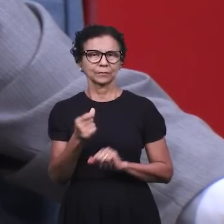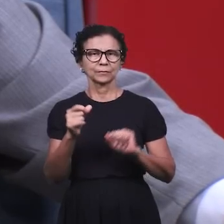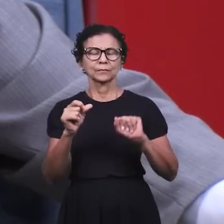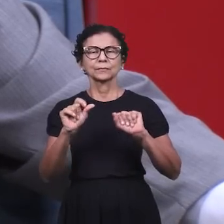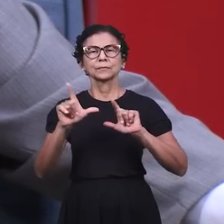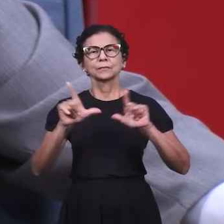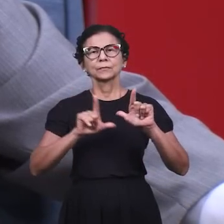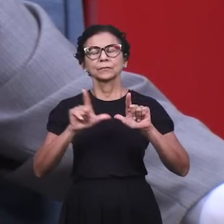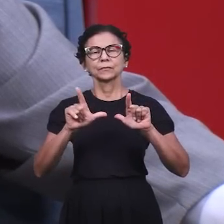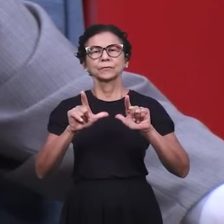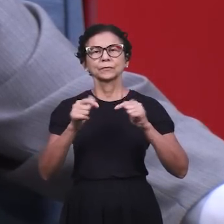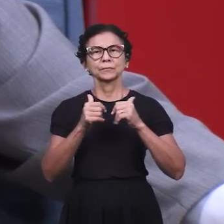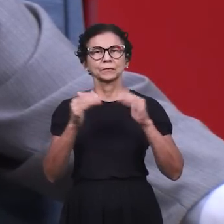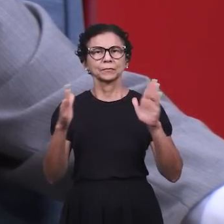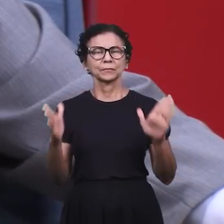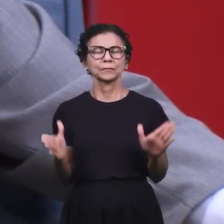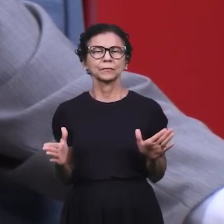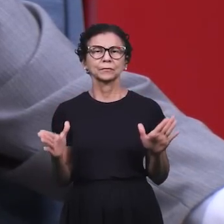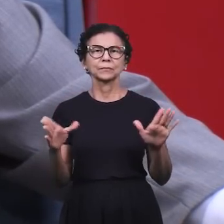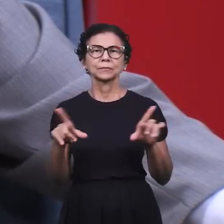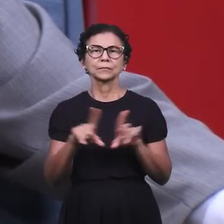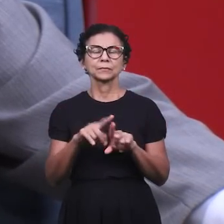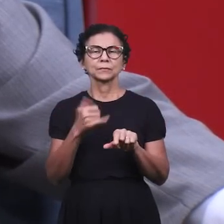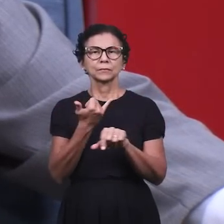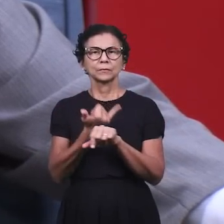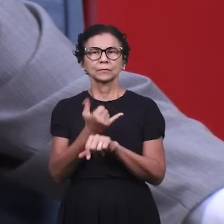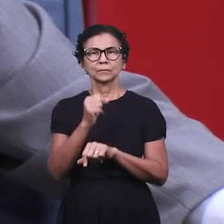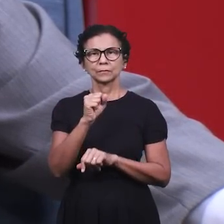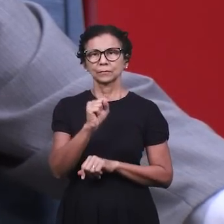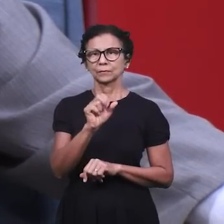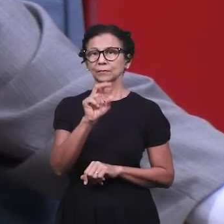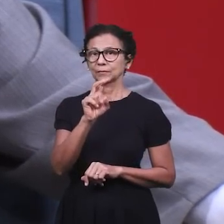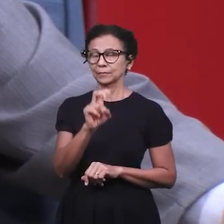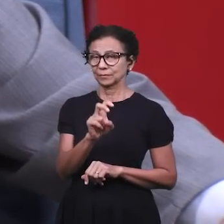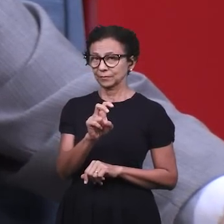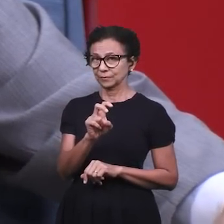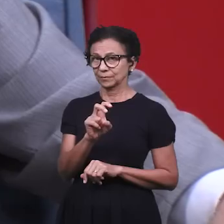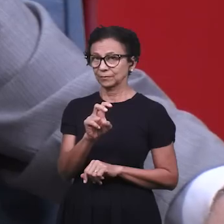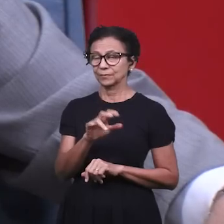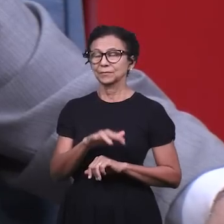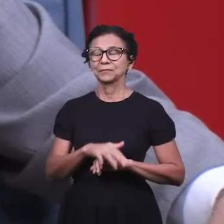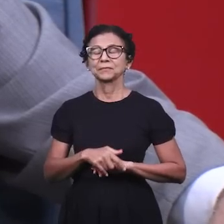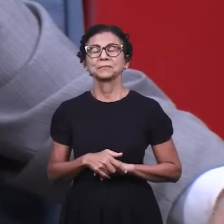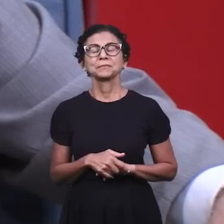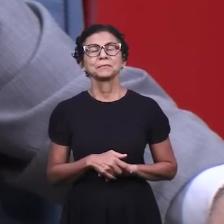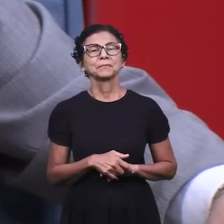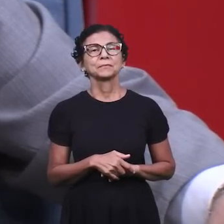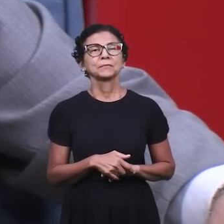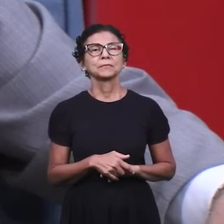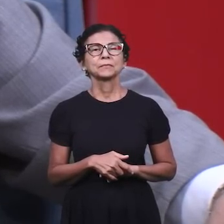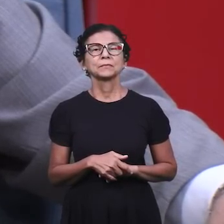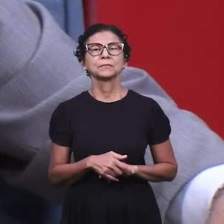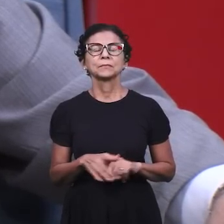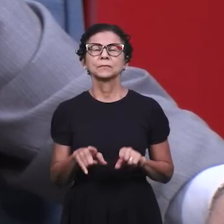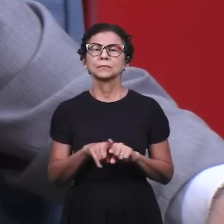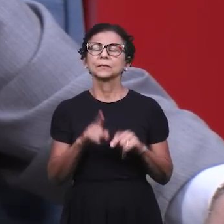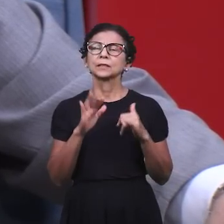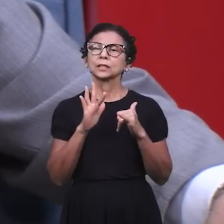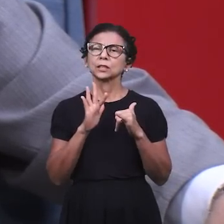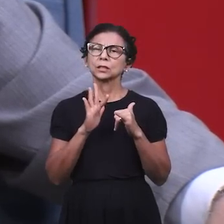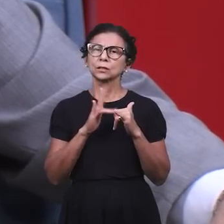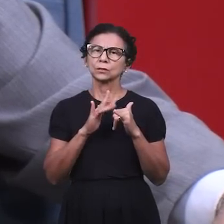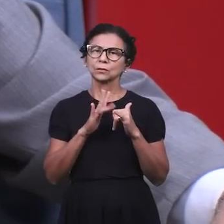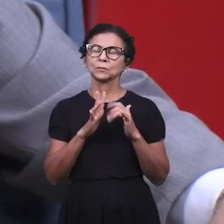126, TV aberta, ou pelo canal 85 da Sky, mesmo aqueles que nos veem também